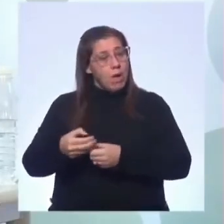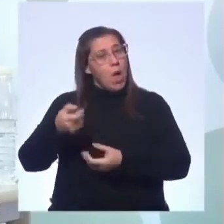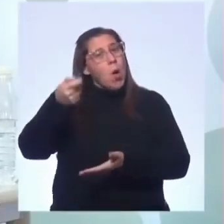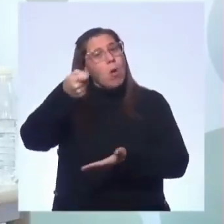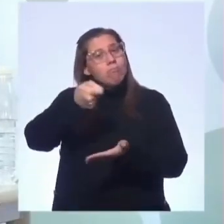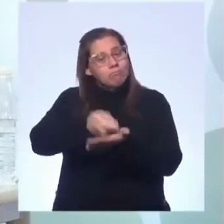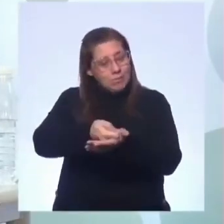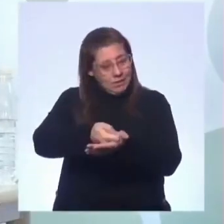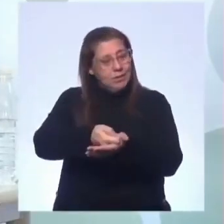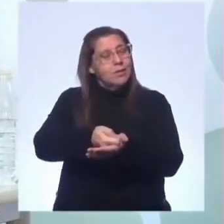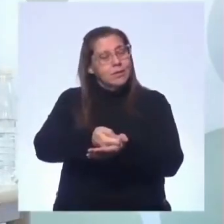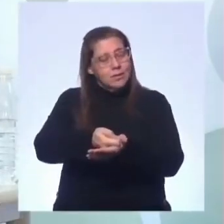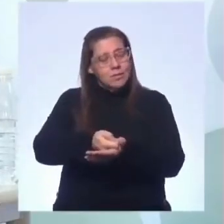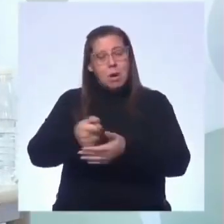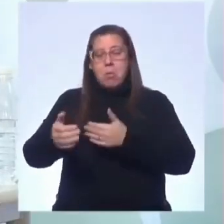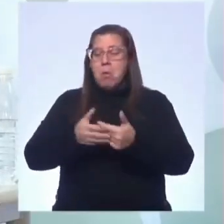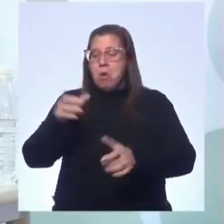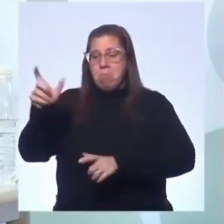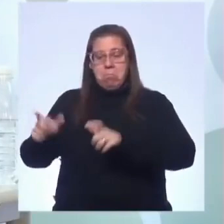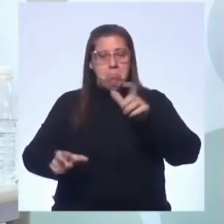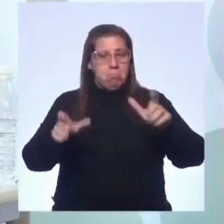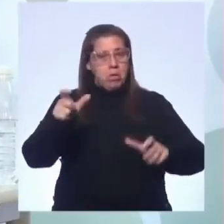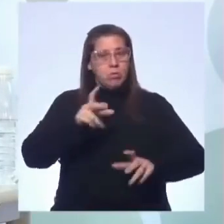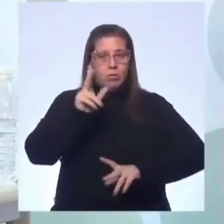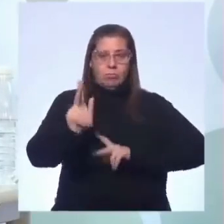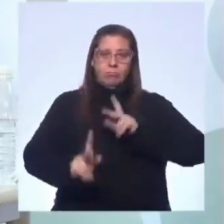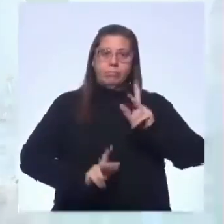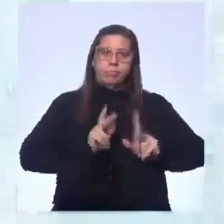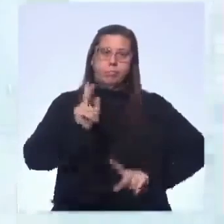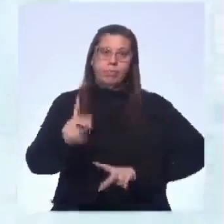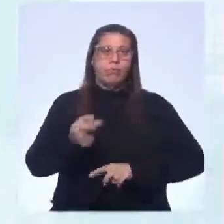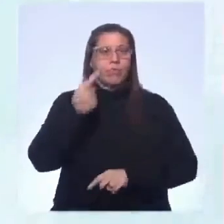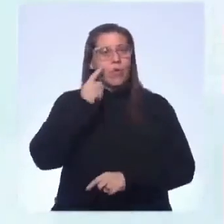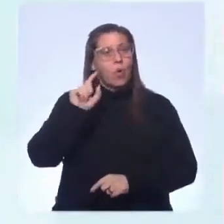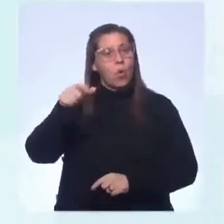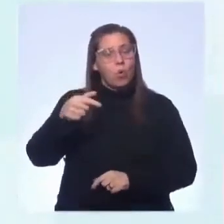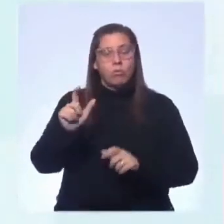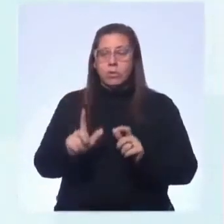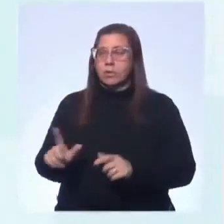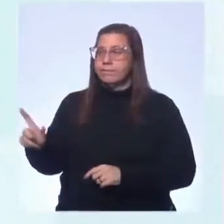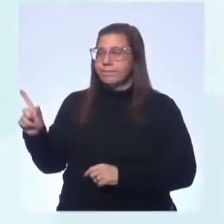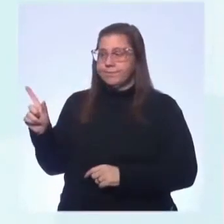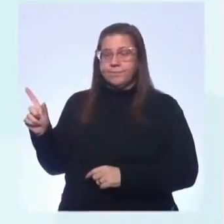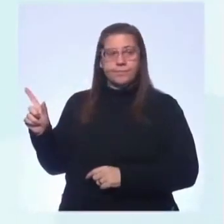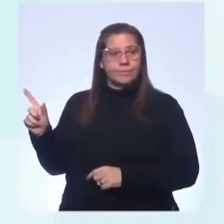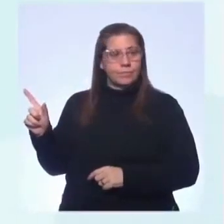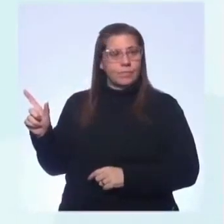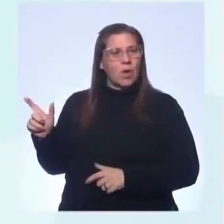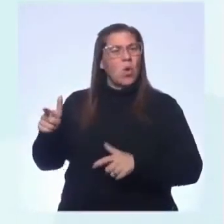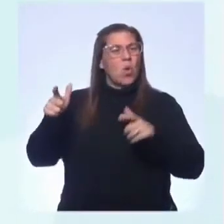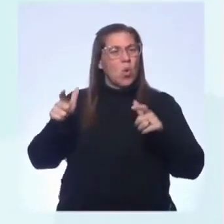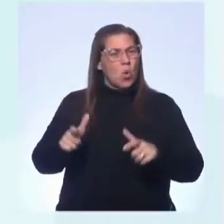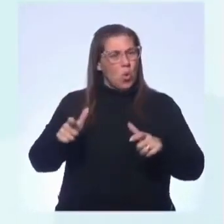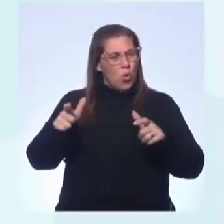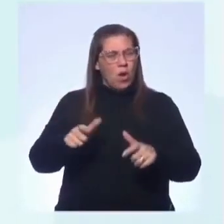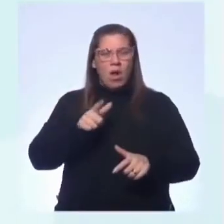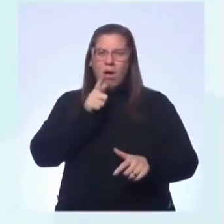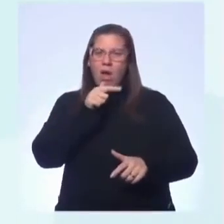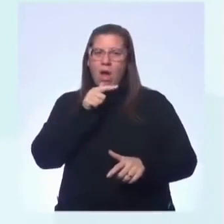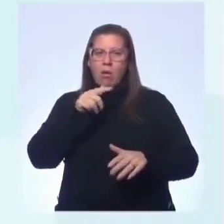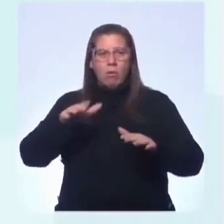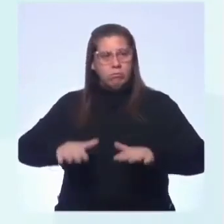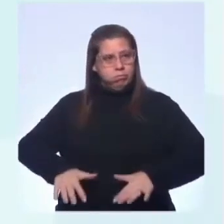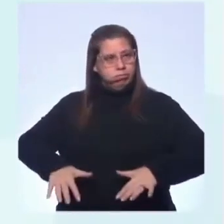qualquer pessoa aqui da população. Tá certo? Vamos ver aí na próxima tela pontos de alagamento da região